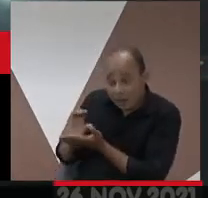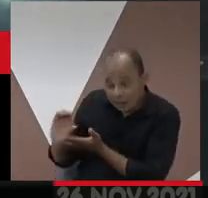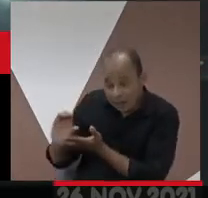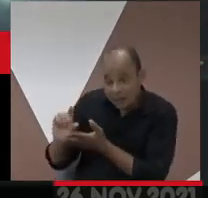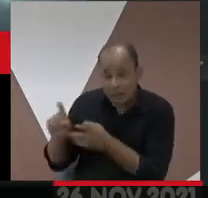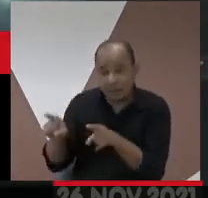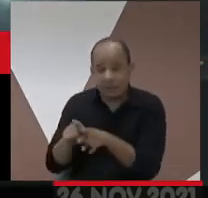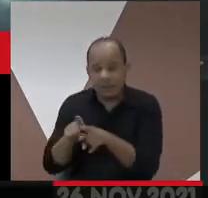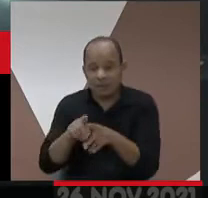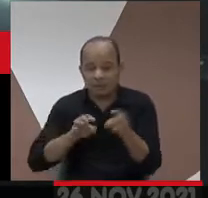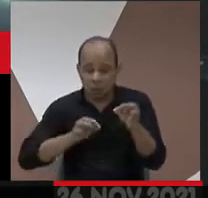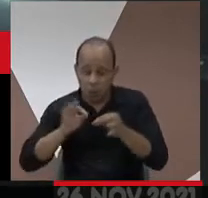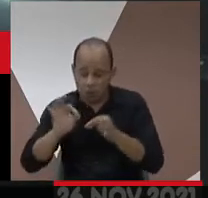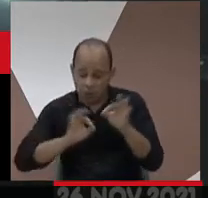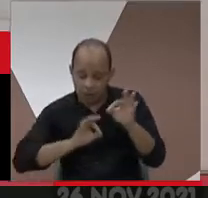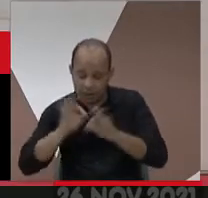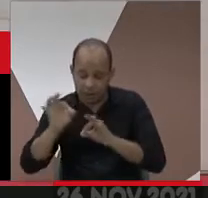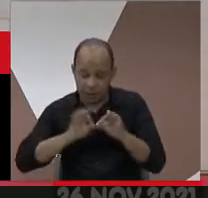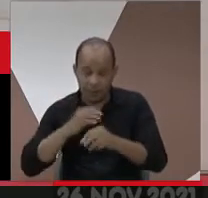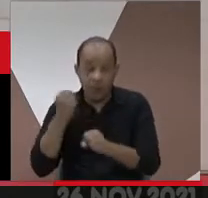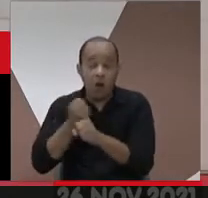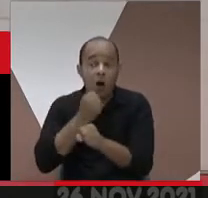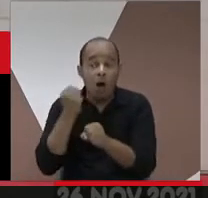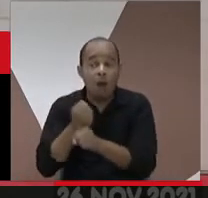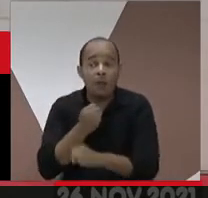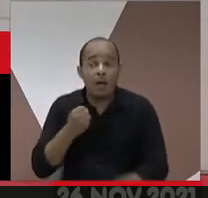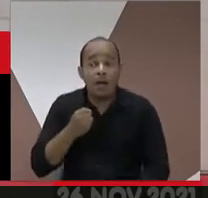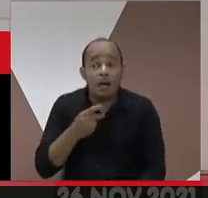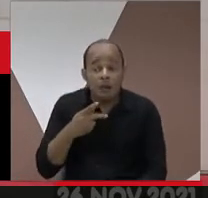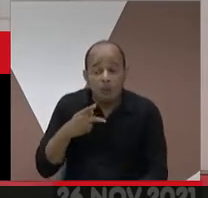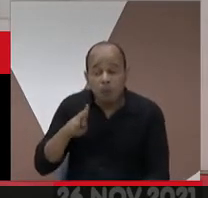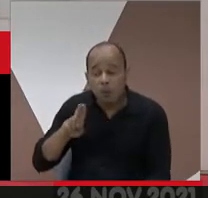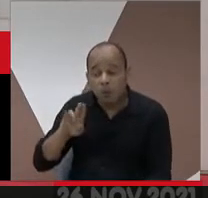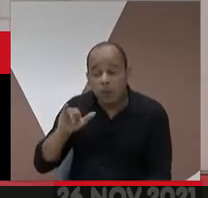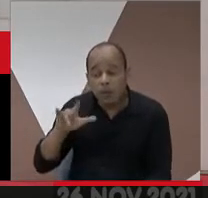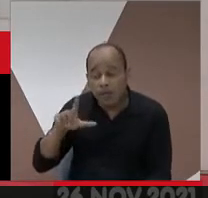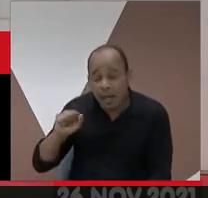obras públicas. A obra pública tem que atender a população,